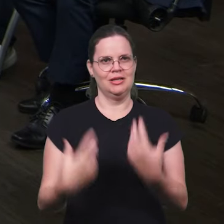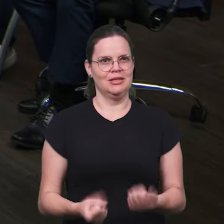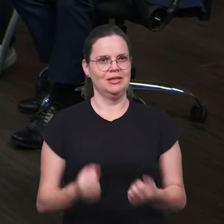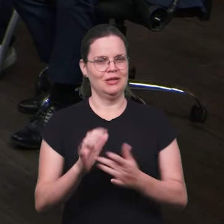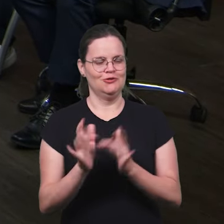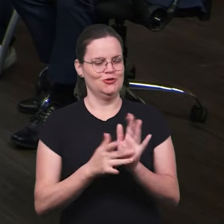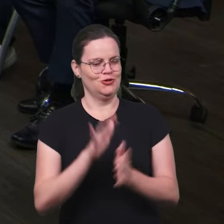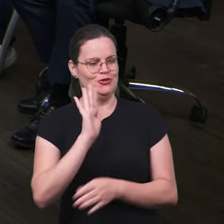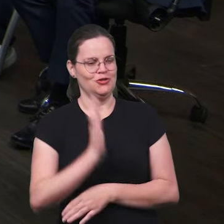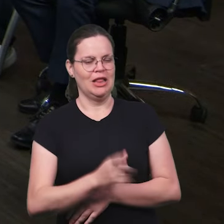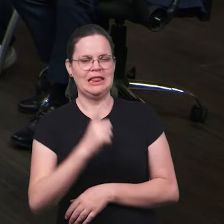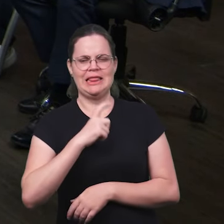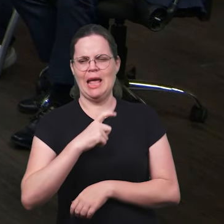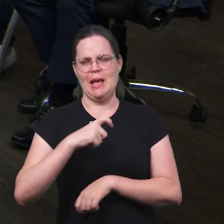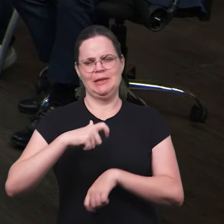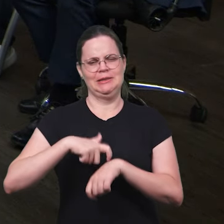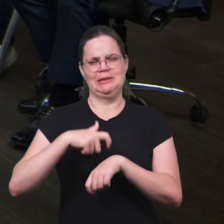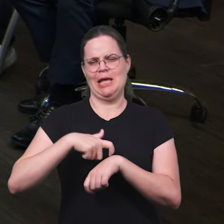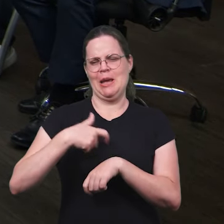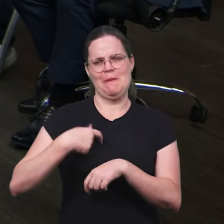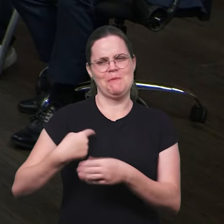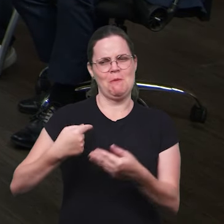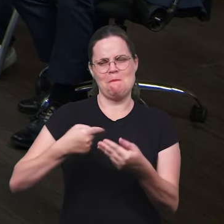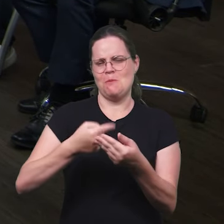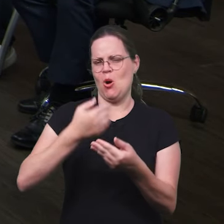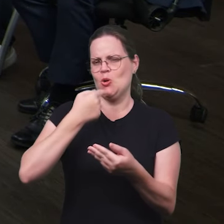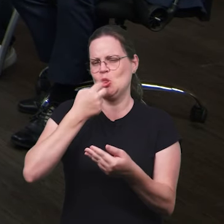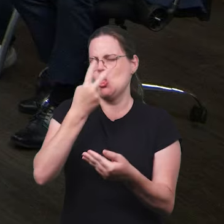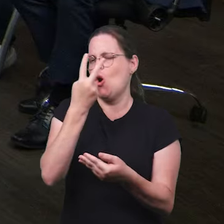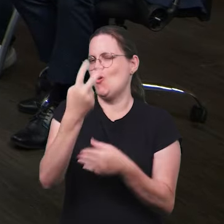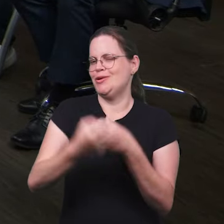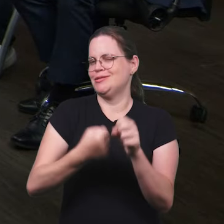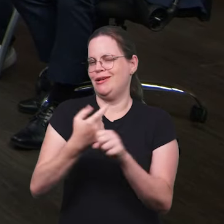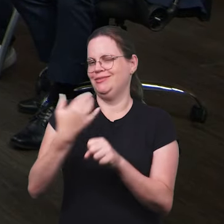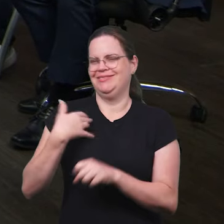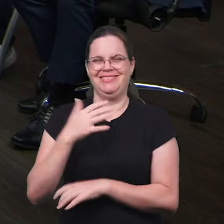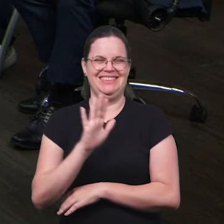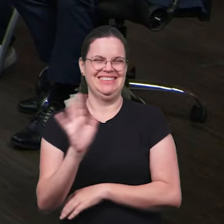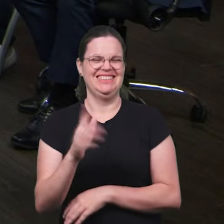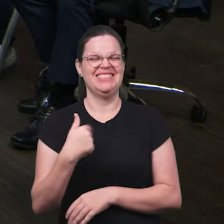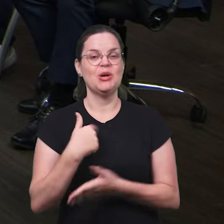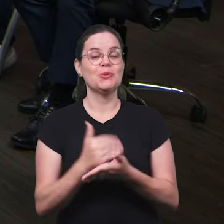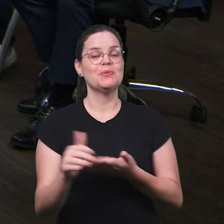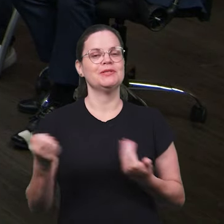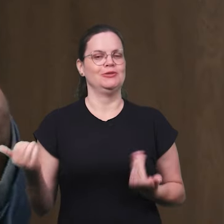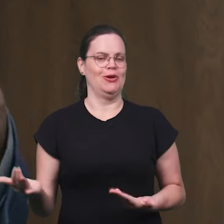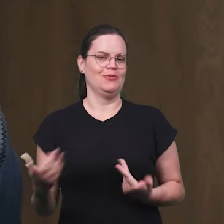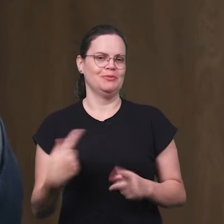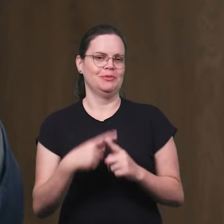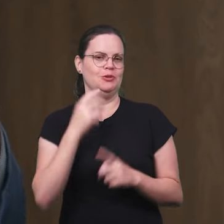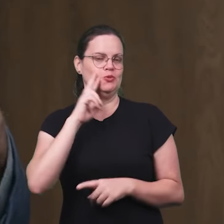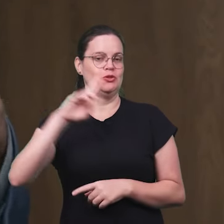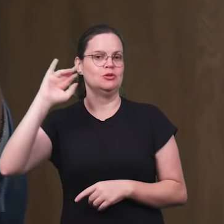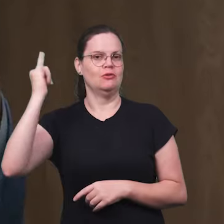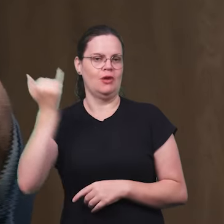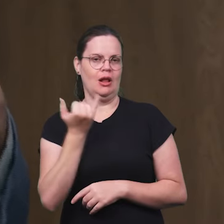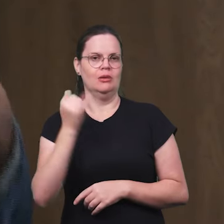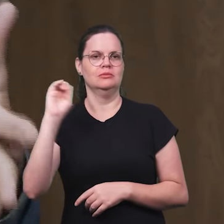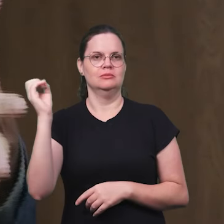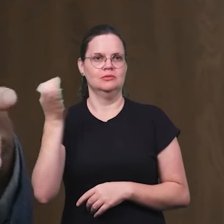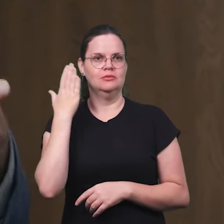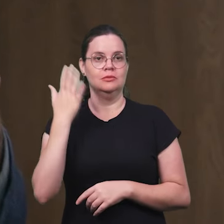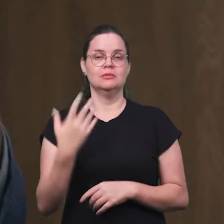menos. Eu comecei ainda jovem por uma direção do Senhor, inclusive relata aqui que a minha igreja lá no Rio de Janeiro me